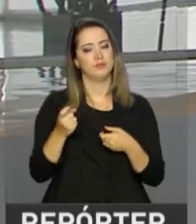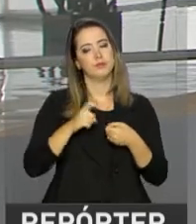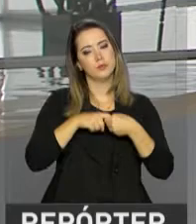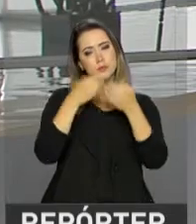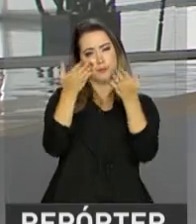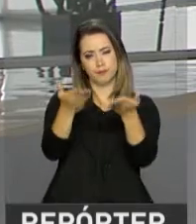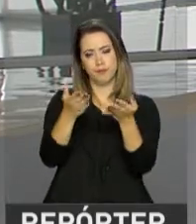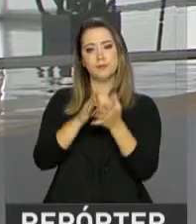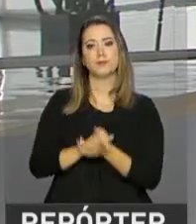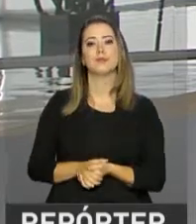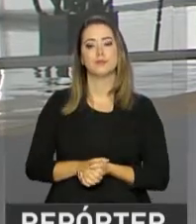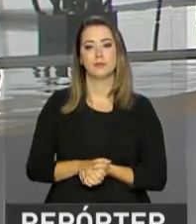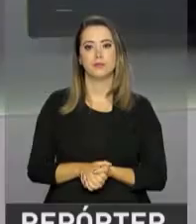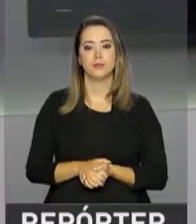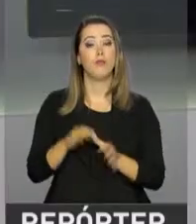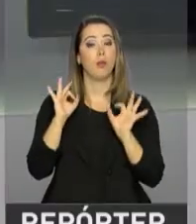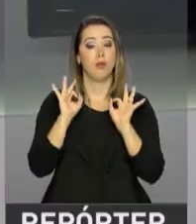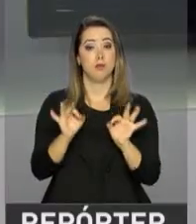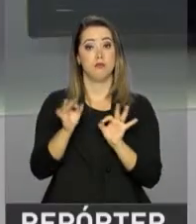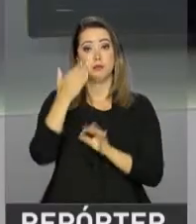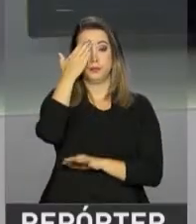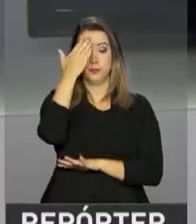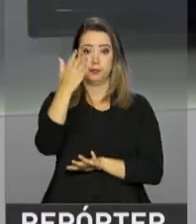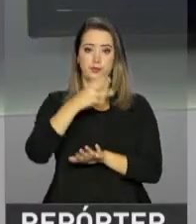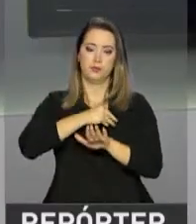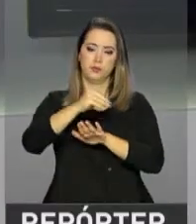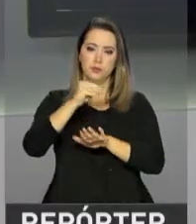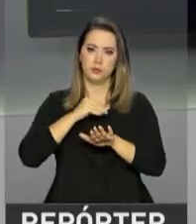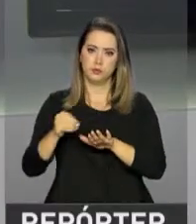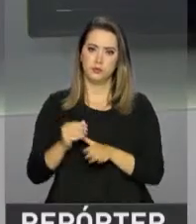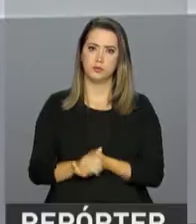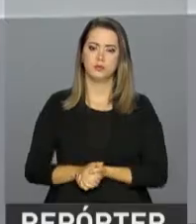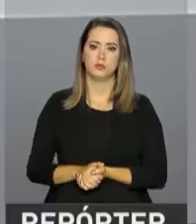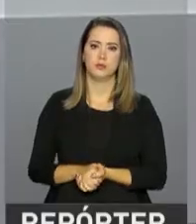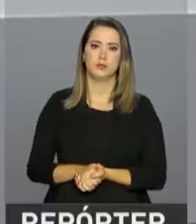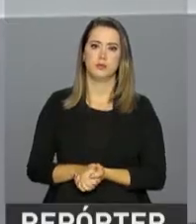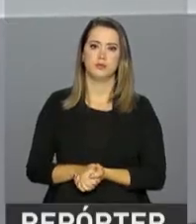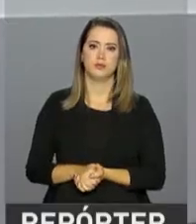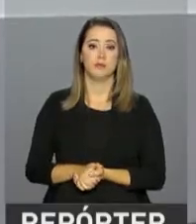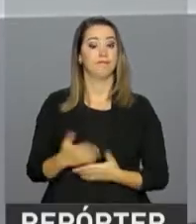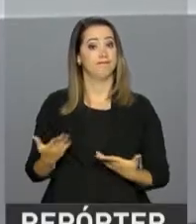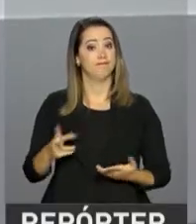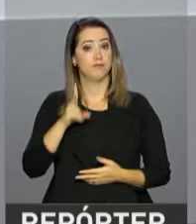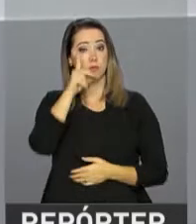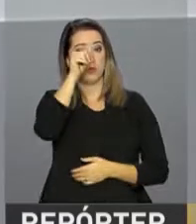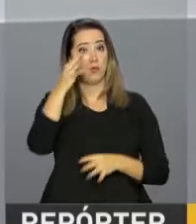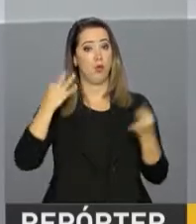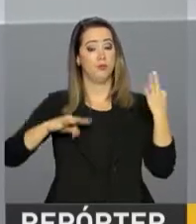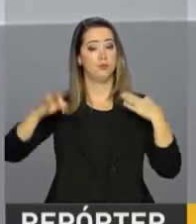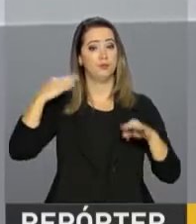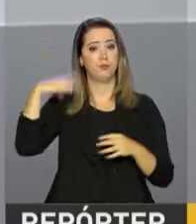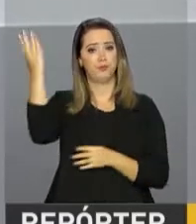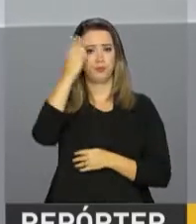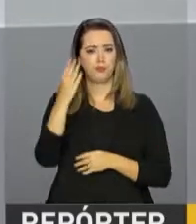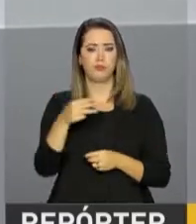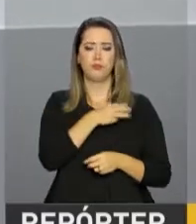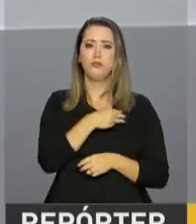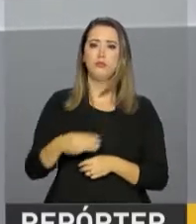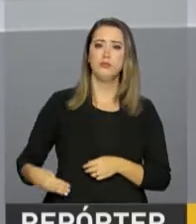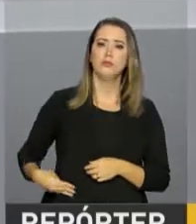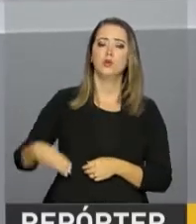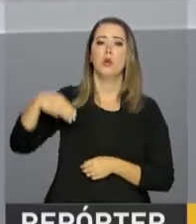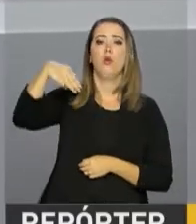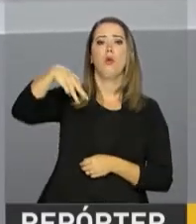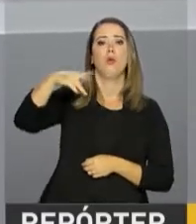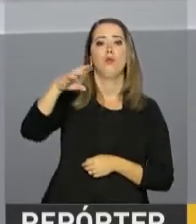volto com você no estúdio, Roberto. Está certo, Paulo. Obrigado aí pelas informações. Para fortalecer o turismo brasileiro, o Ministério